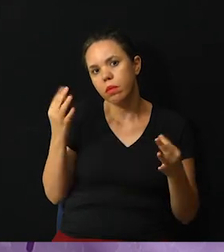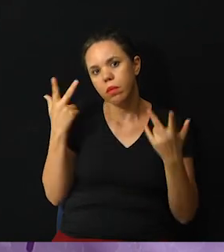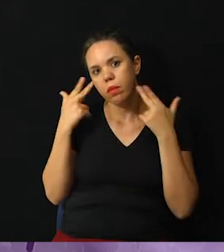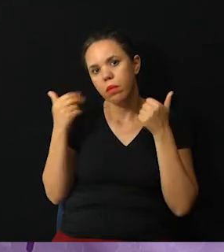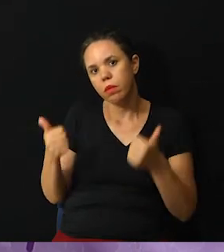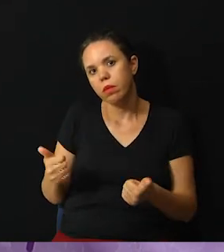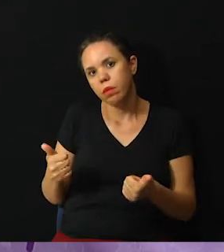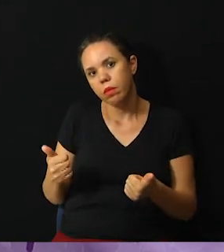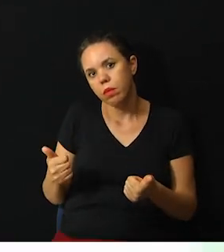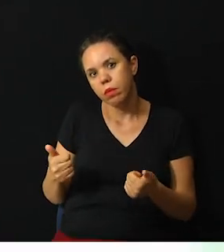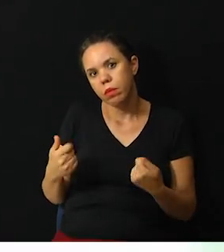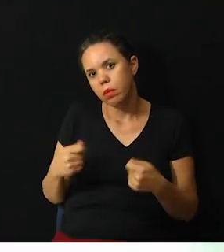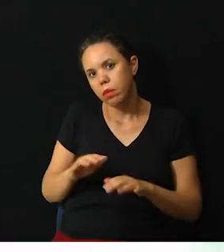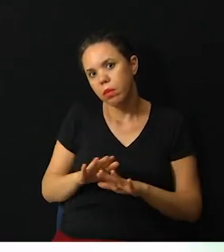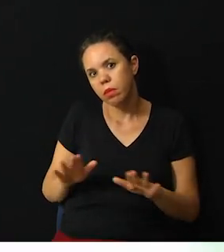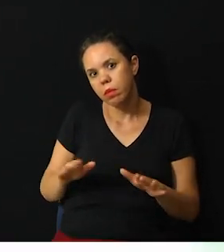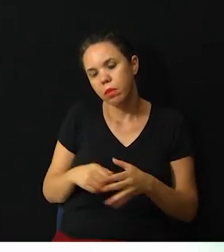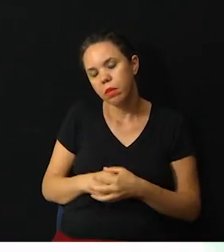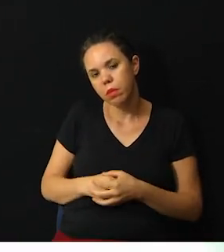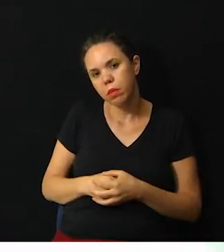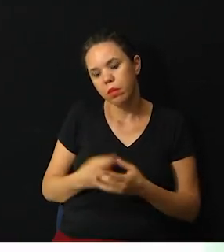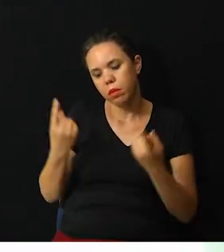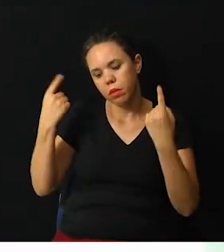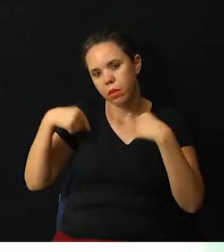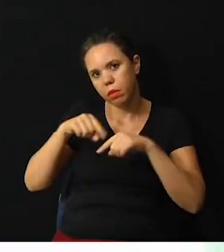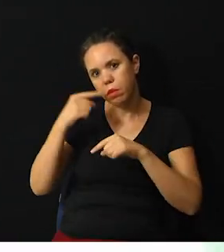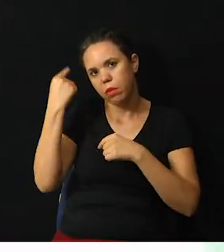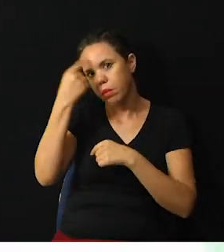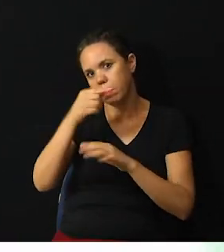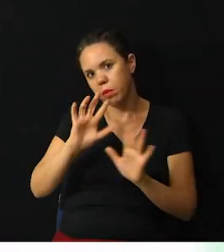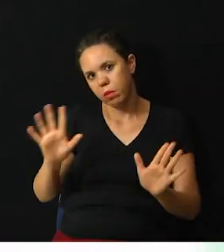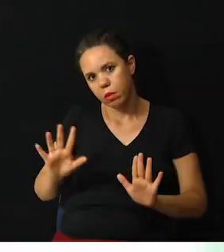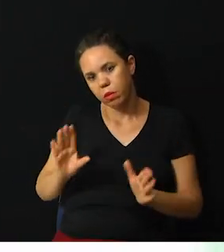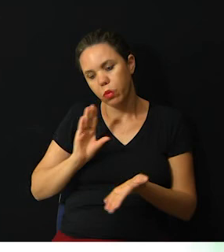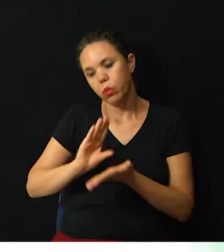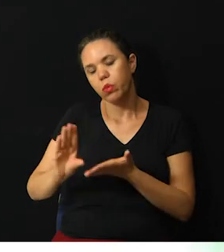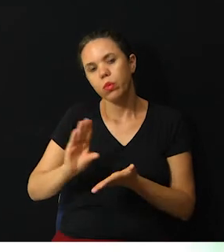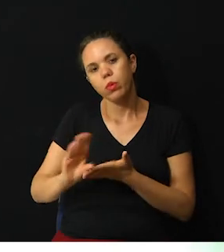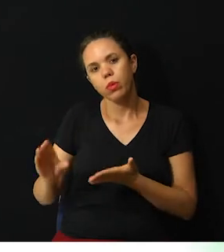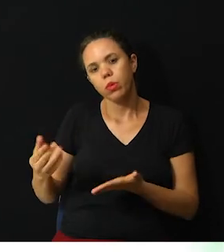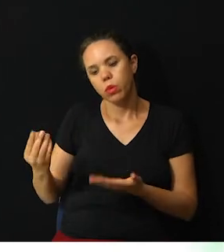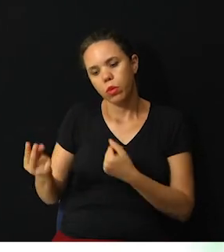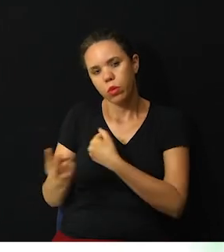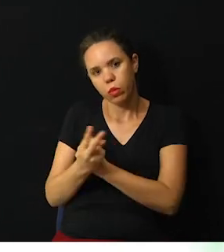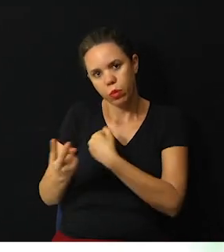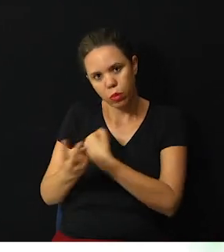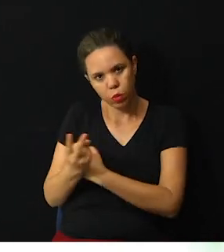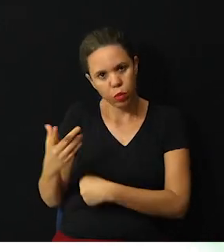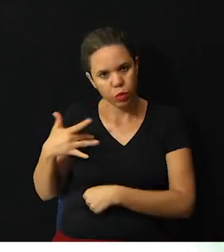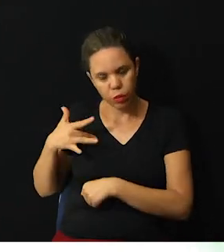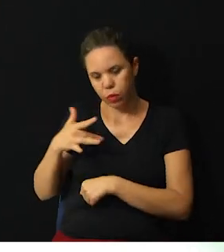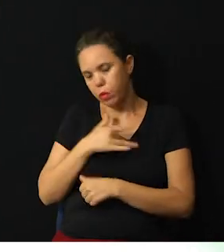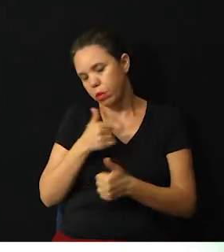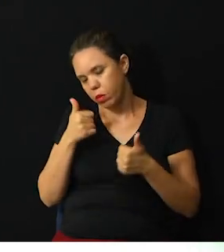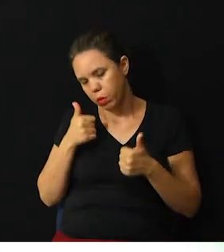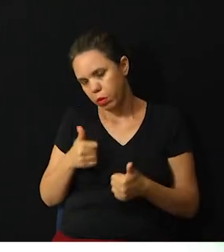juventude saudável também, que não é necessariamente estética, né? São investimentos assim em